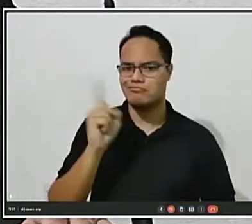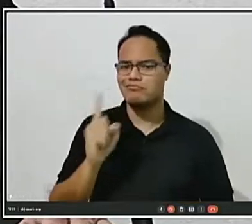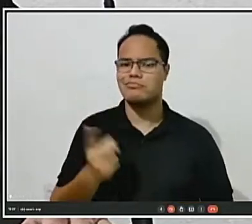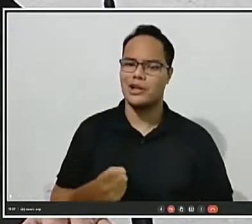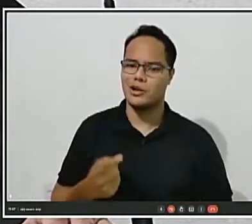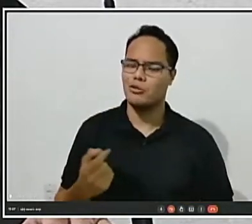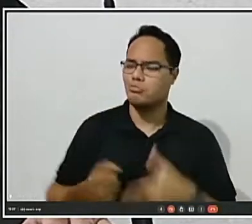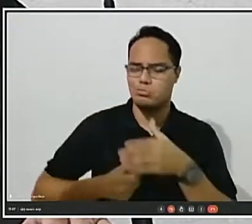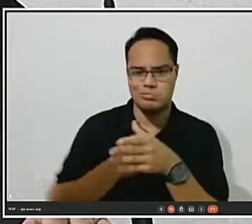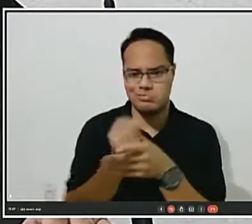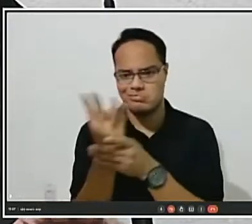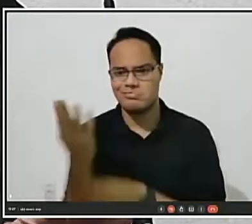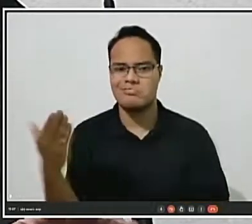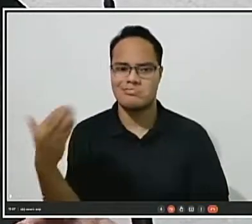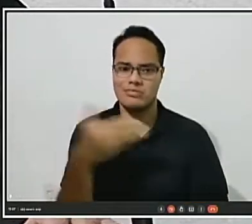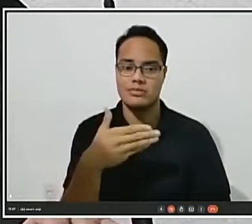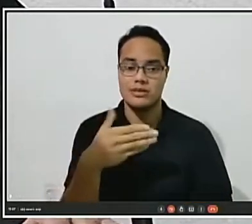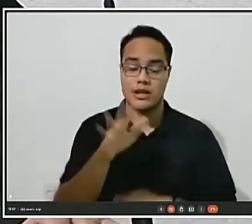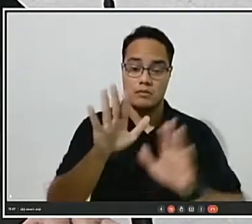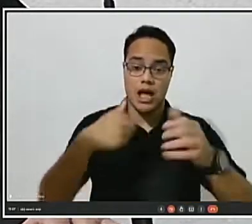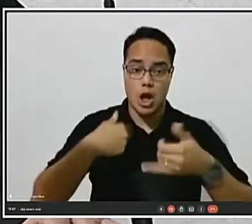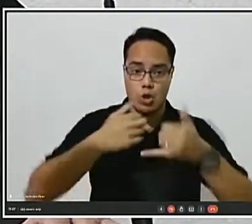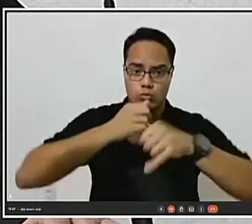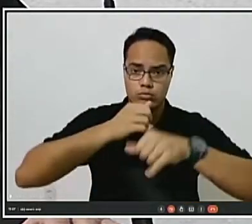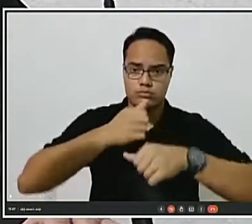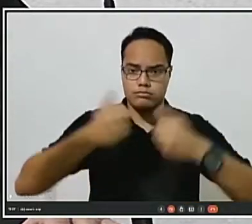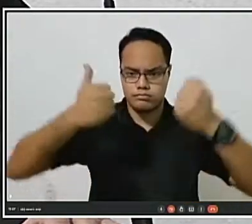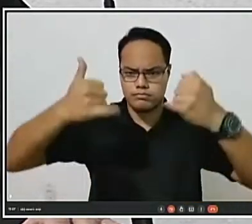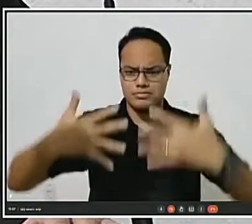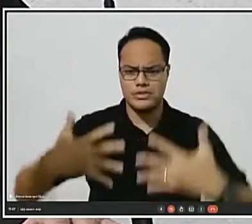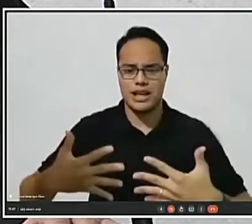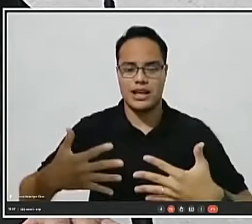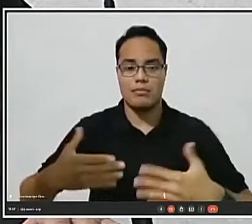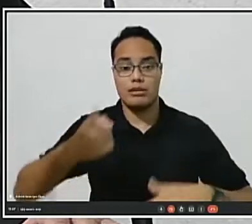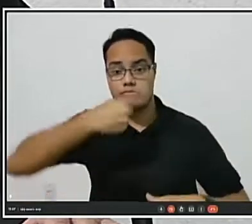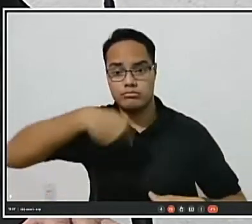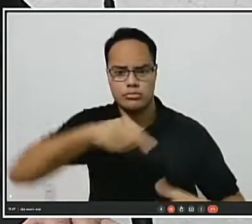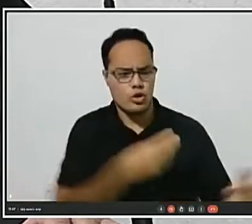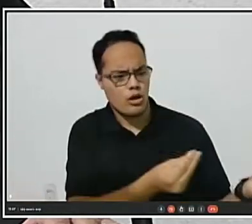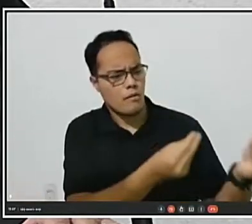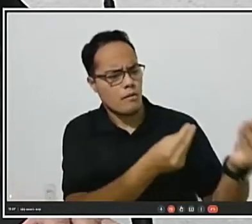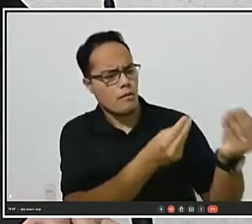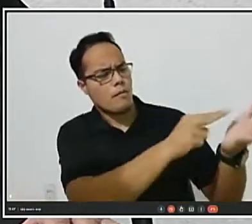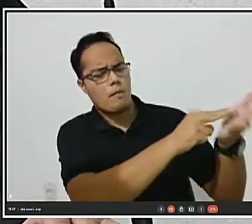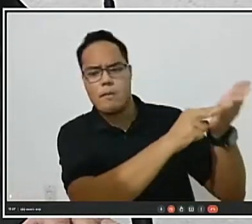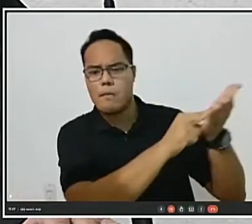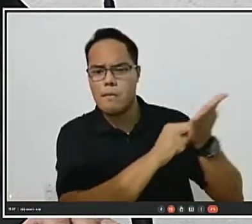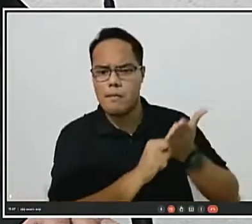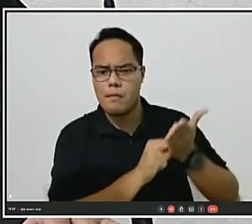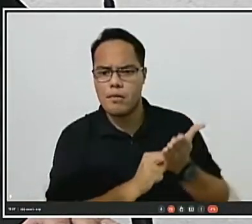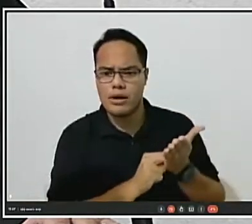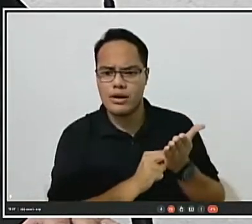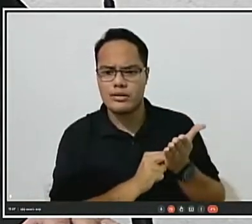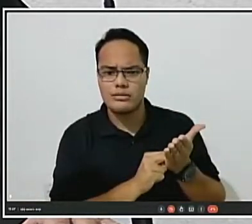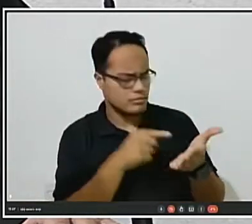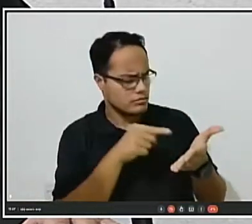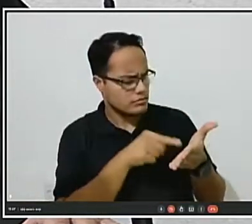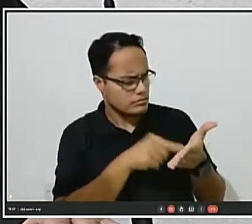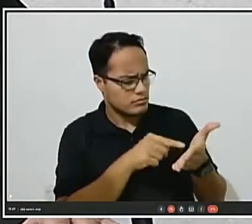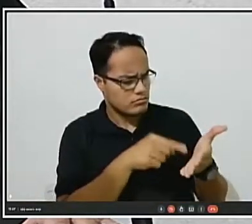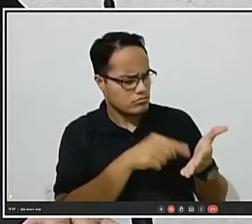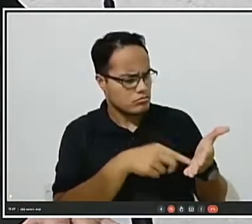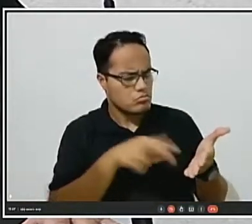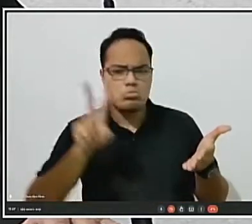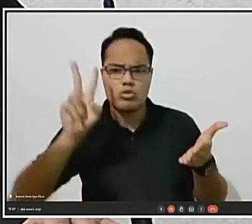seguinte, nós recebemos uma correspondência a respeito do plano diretor, que terá